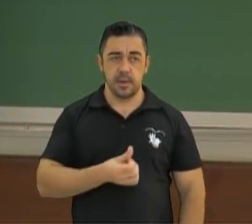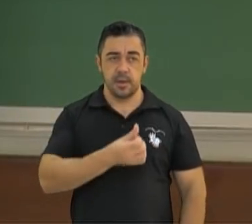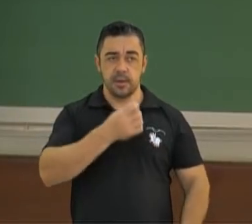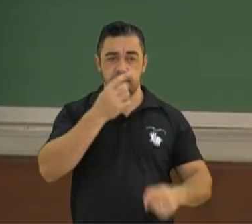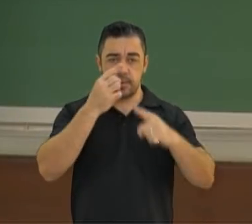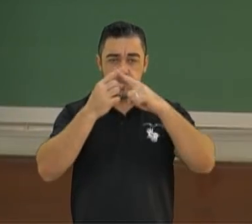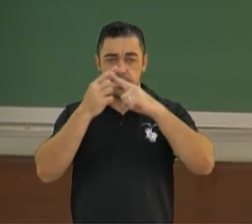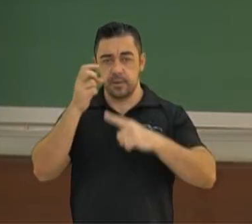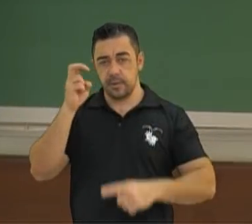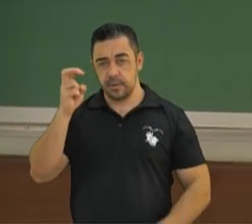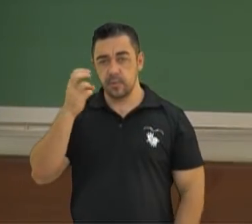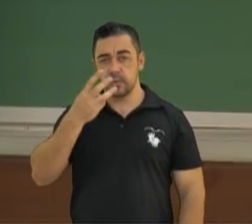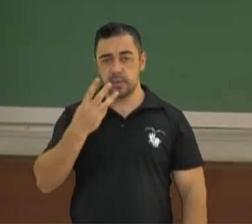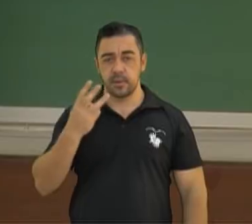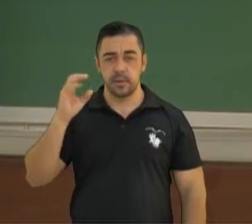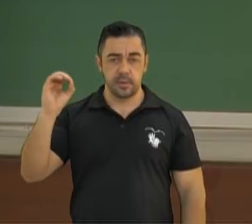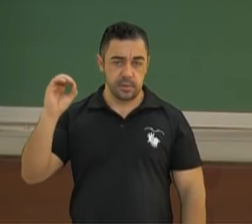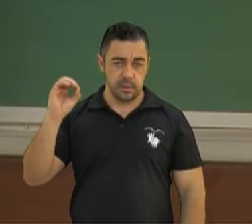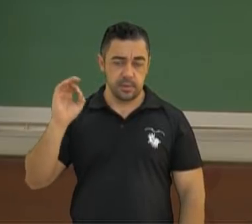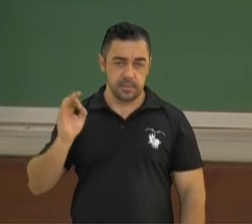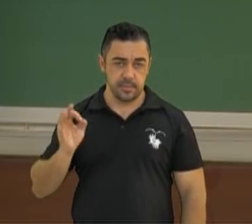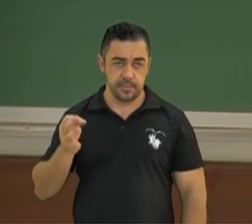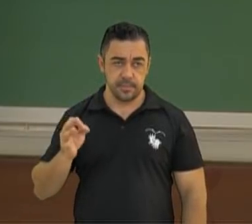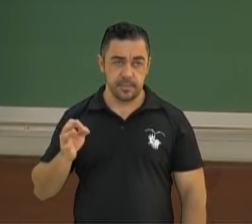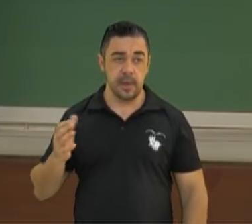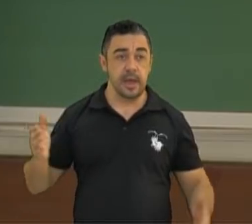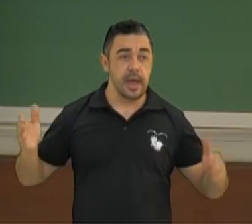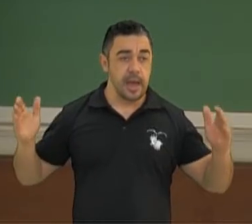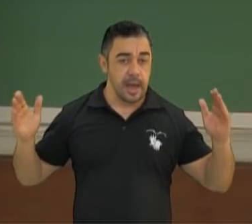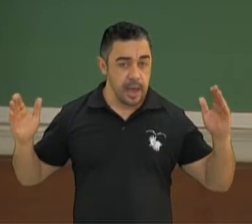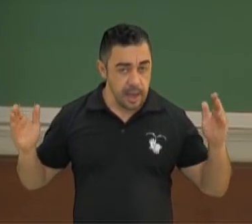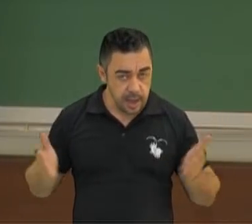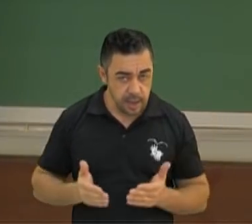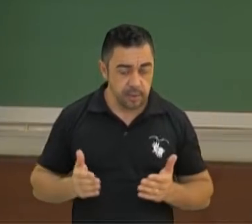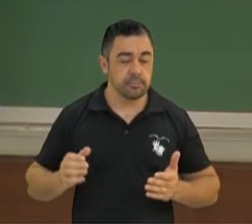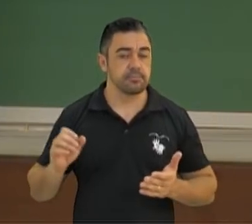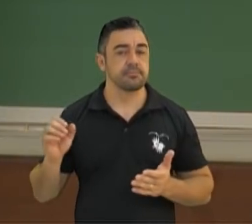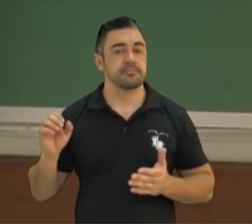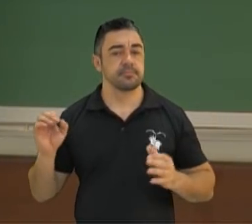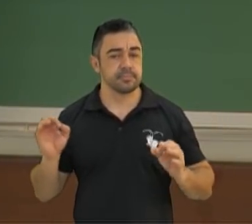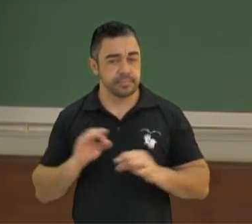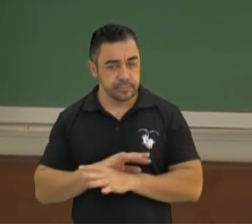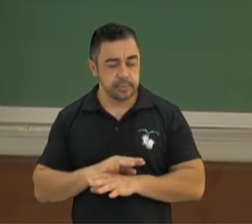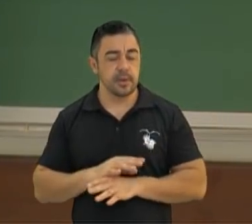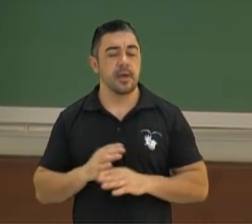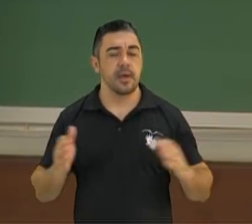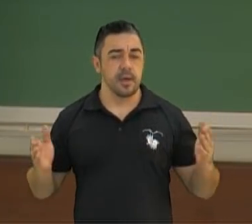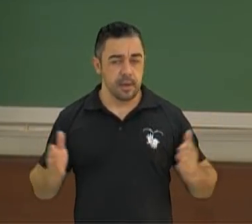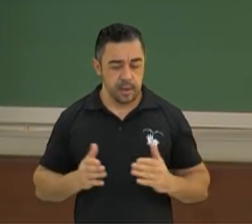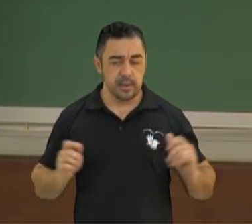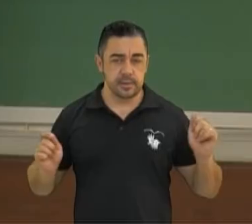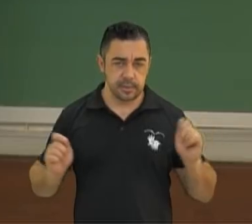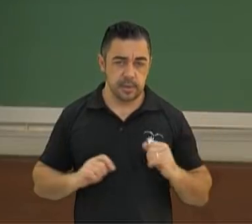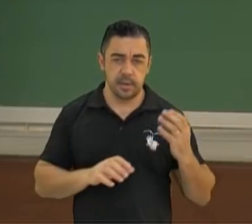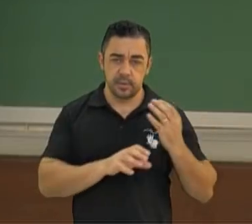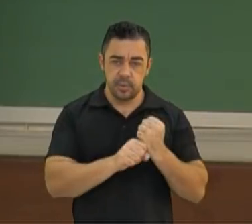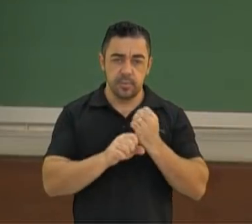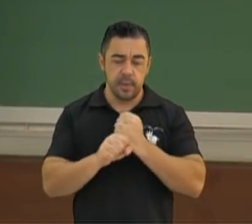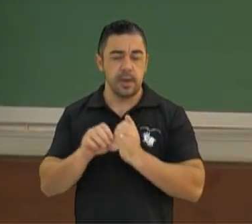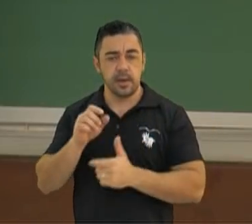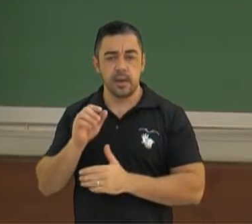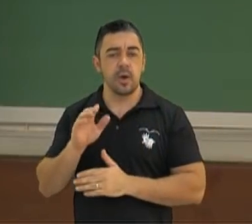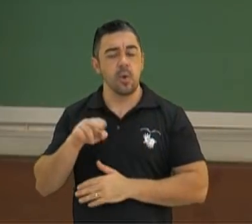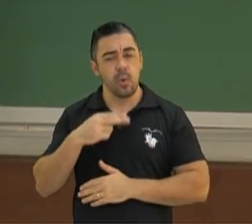O 6 que deu aqui vezes 5 vai dar 30. Agora sim. Depois que eu faço isso, é que eu posso somar e